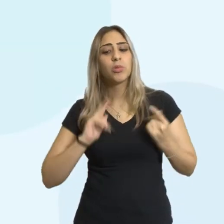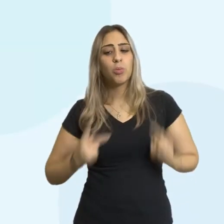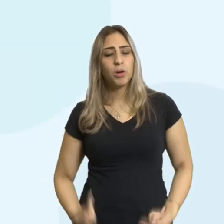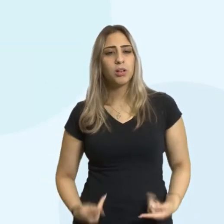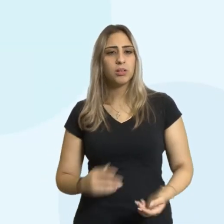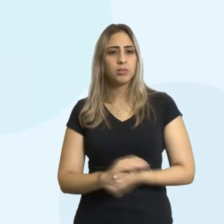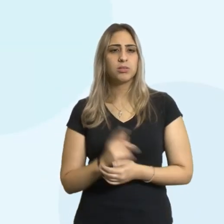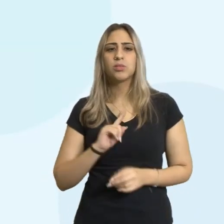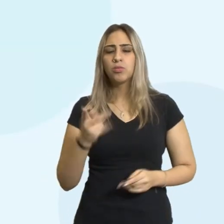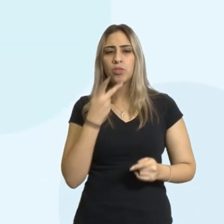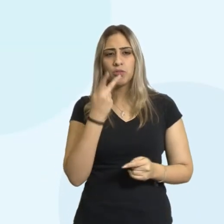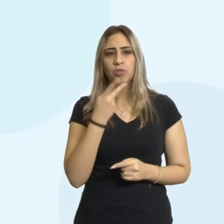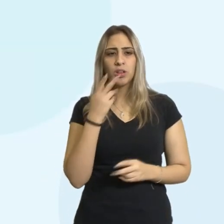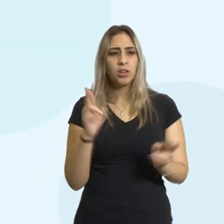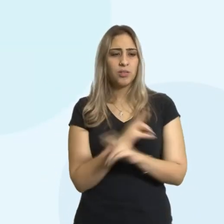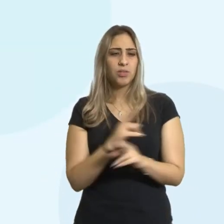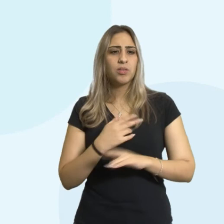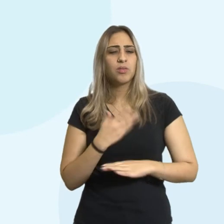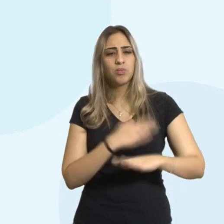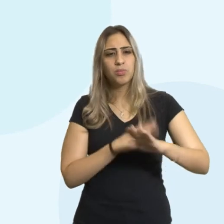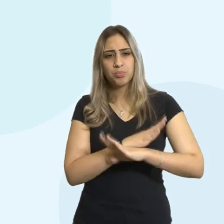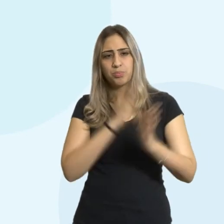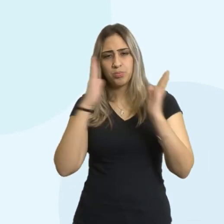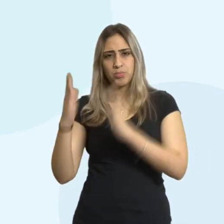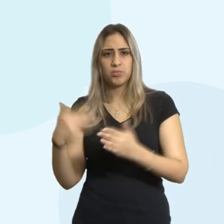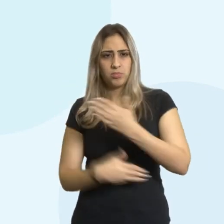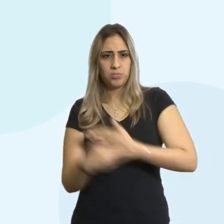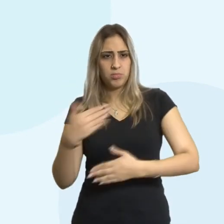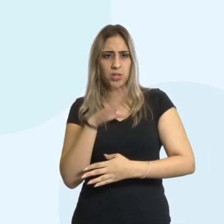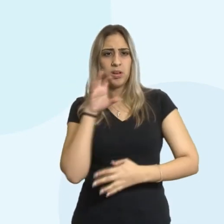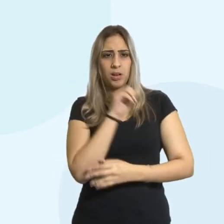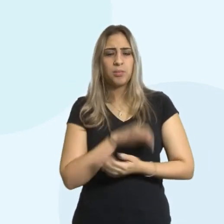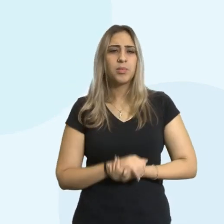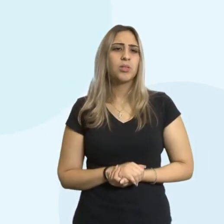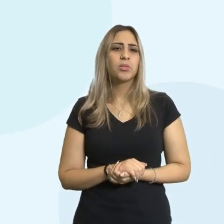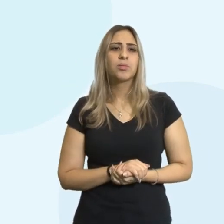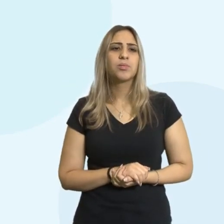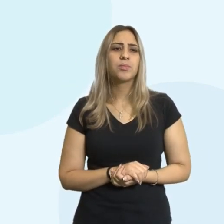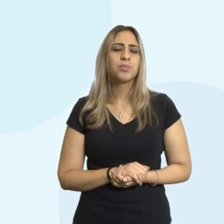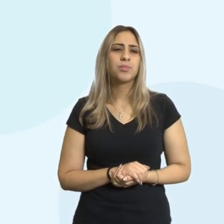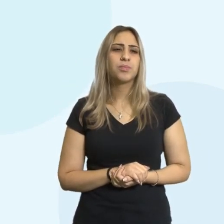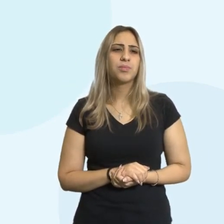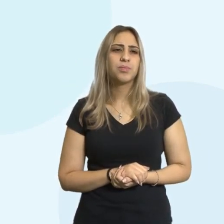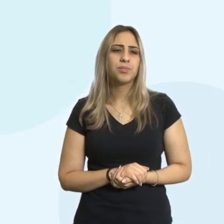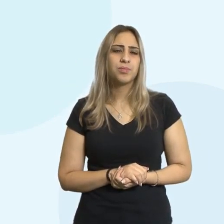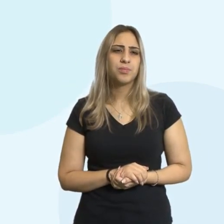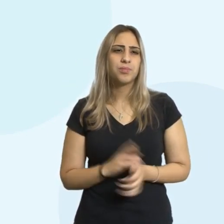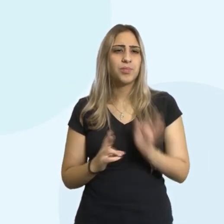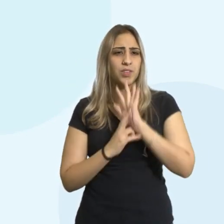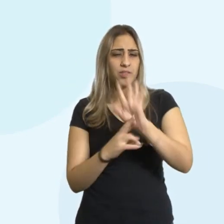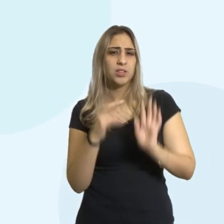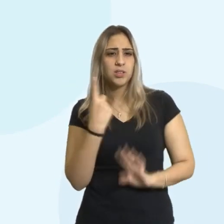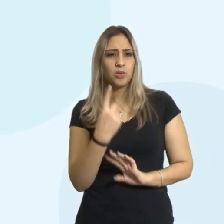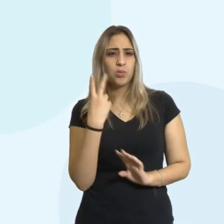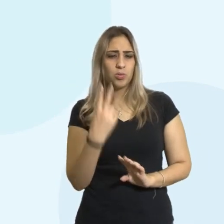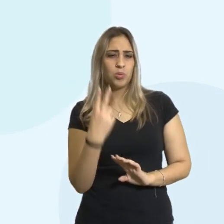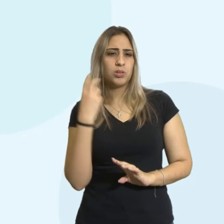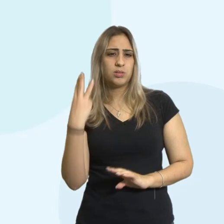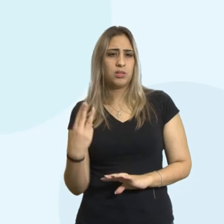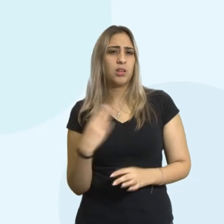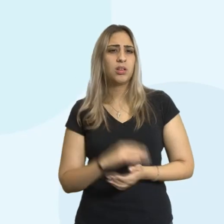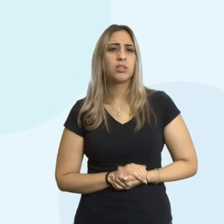né Não vou falar das referências mas vou passar rapidamente ela aí na tela para vocês referência um teve várias são três